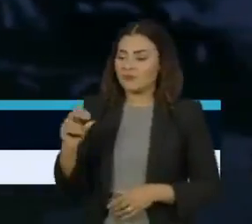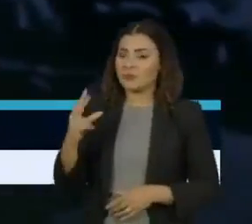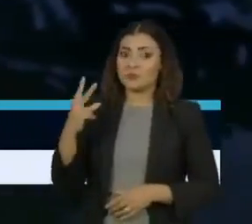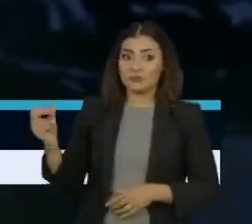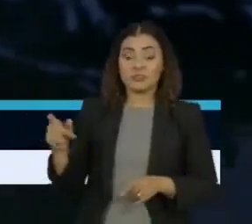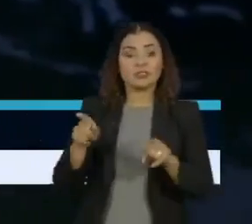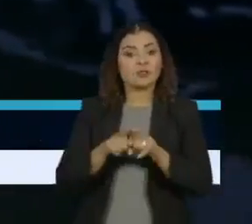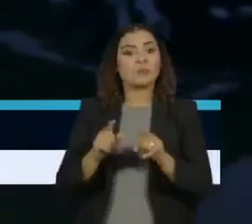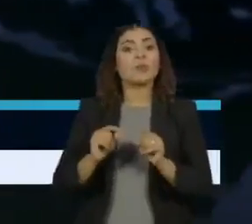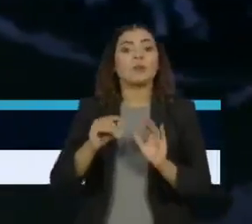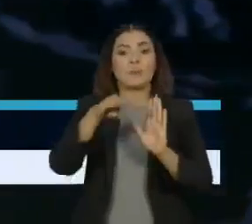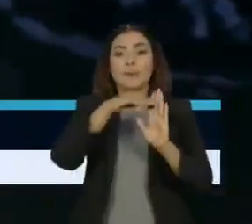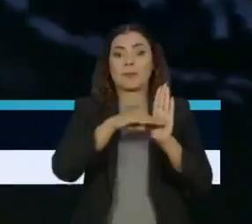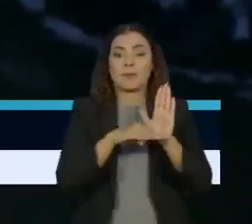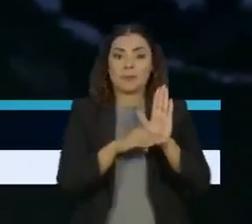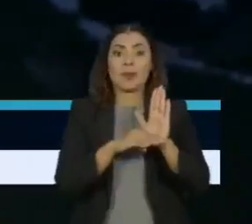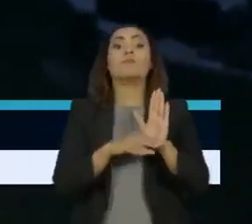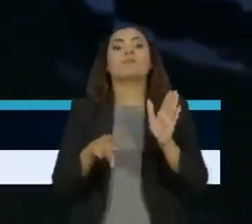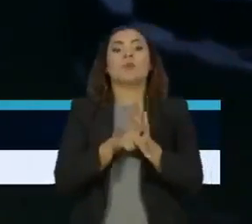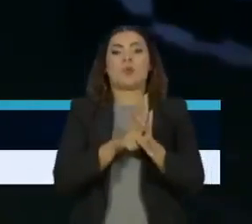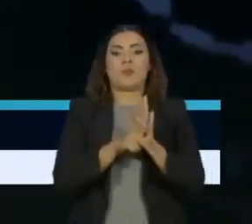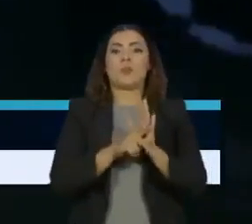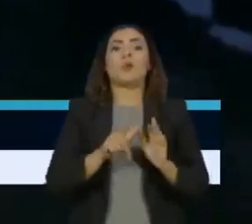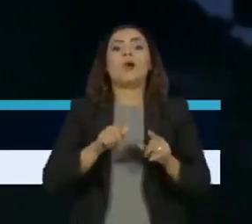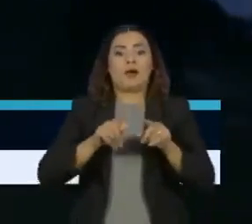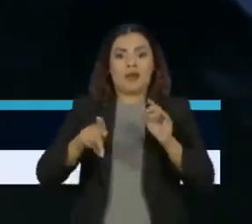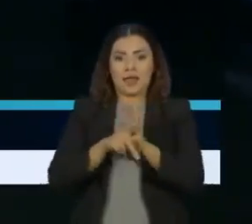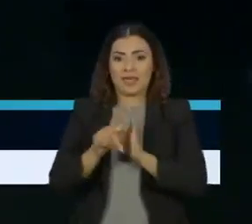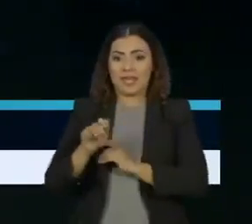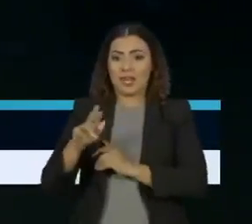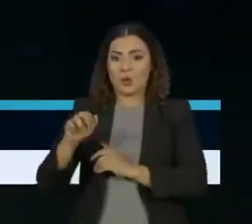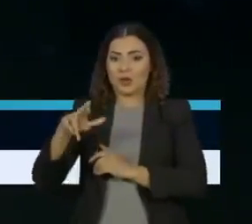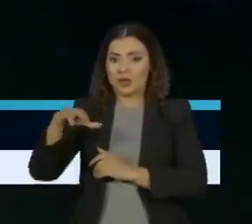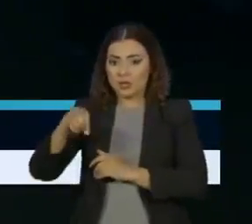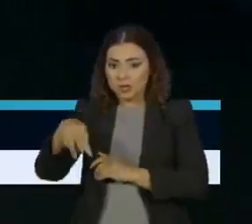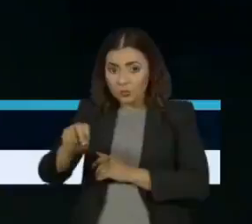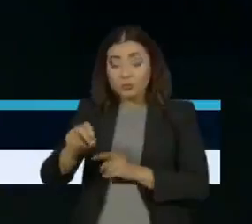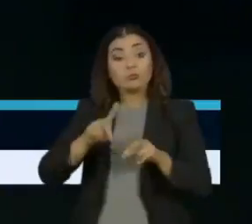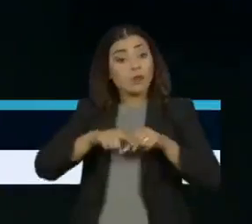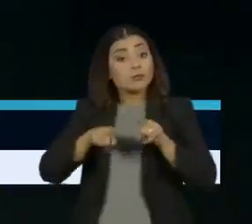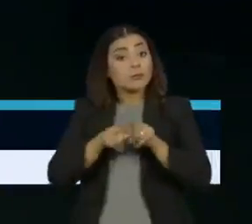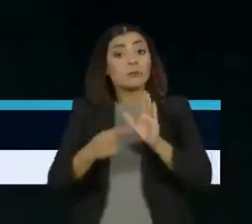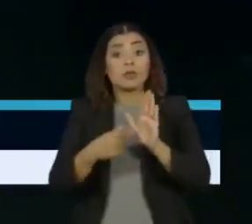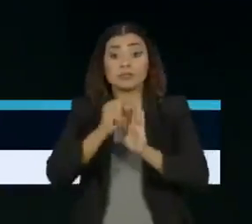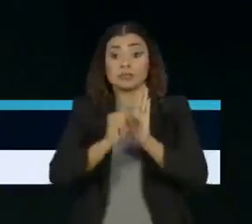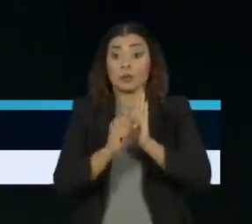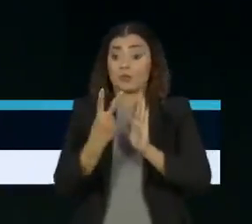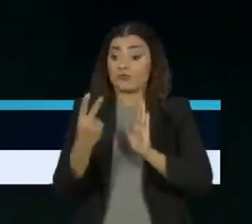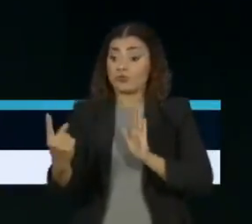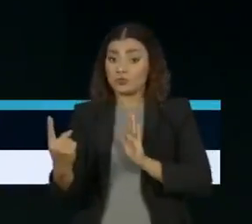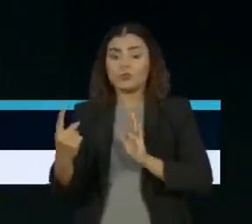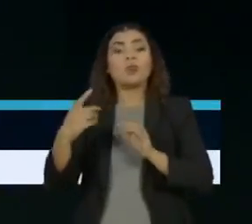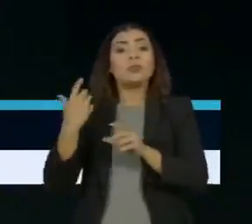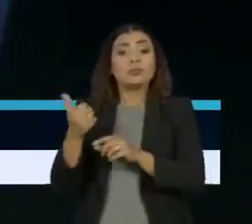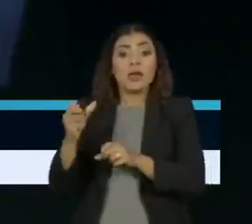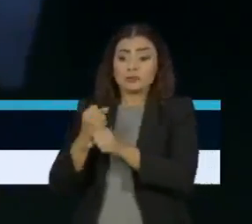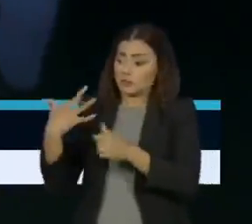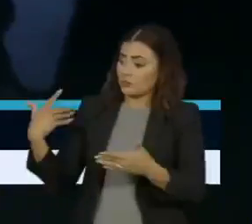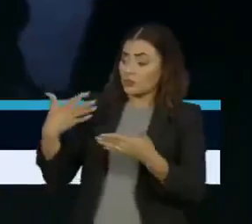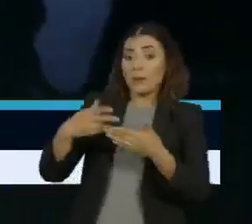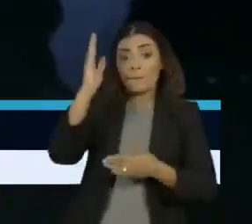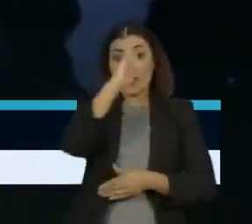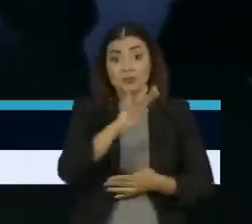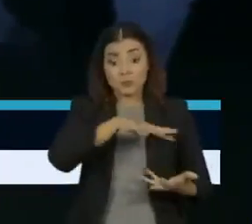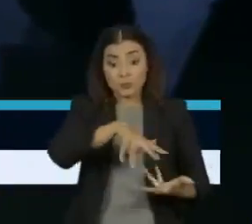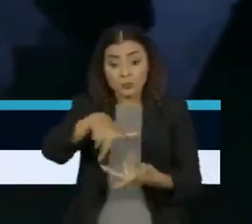2020, de acordo com o calendário gregoriano, encerra mais uma década, a segunda do século XXI. Nesses 10 anos, o Brasil e o